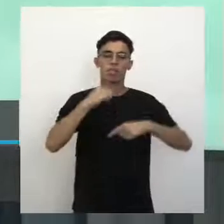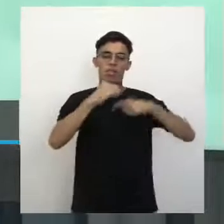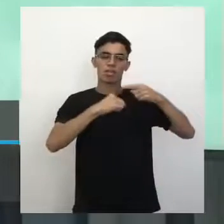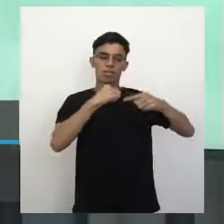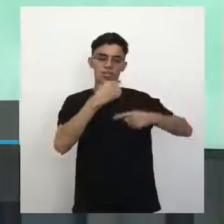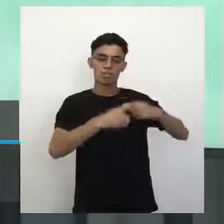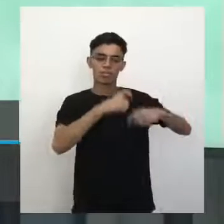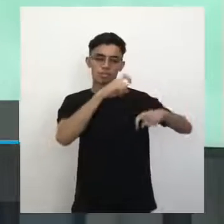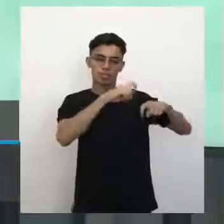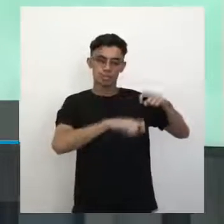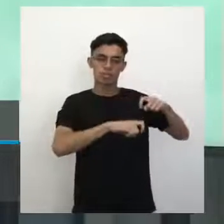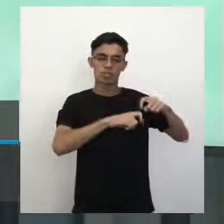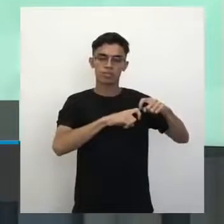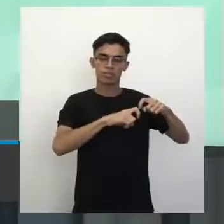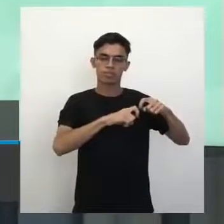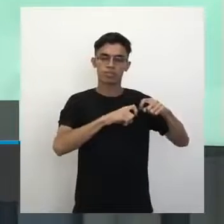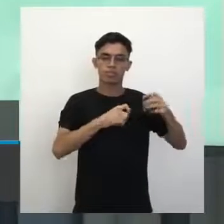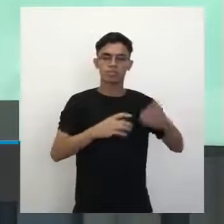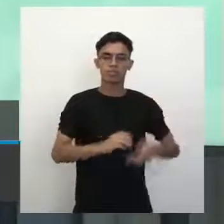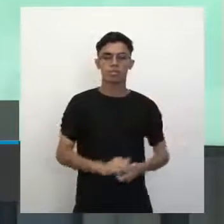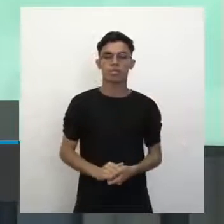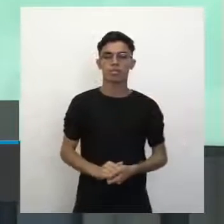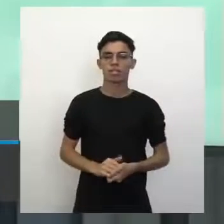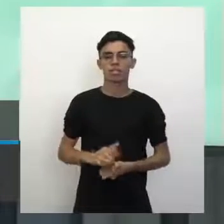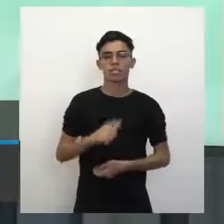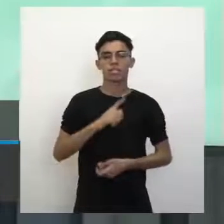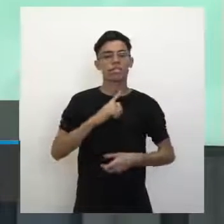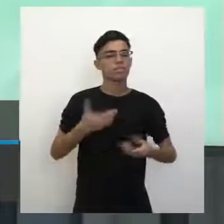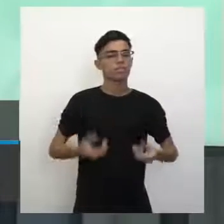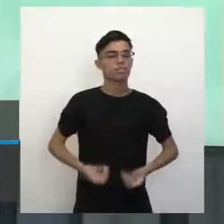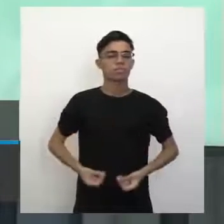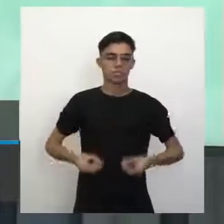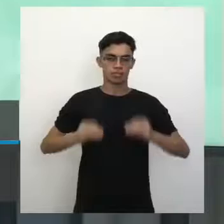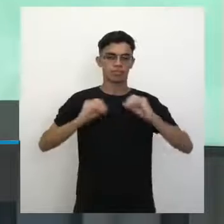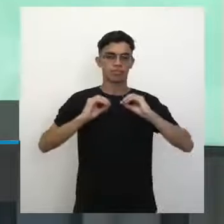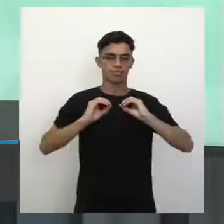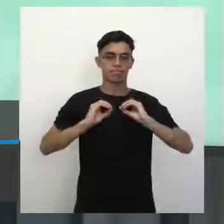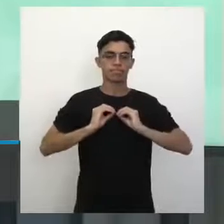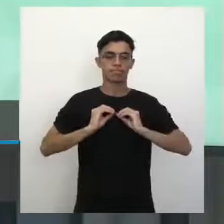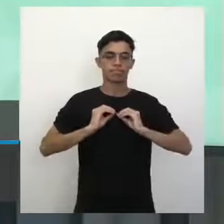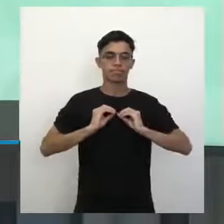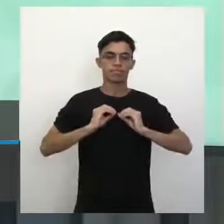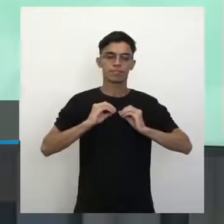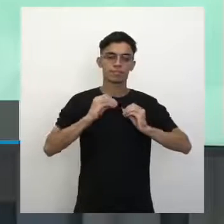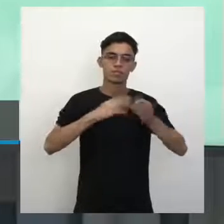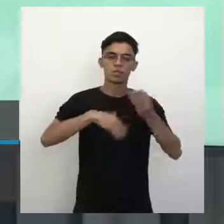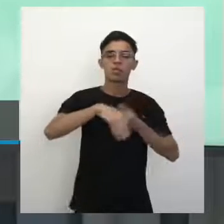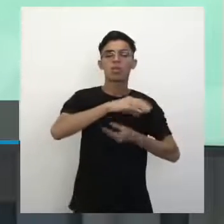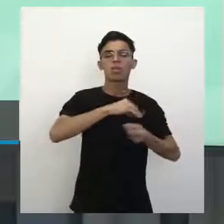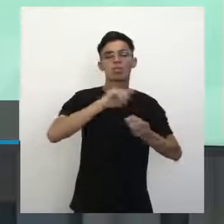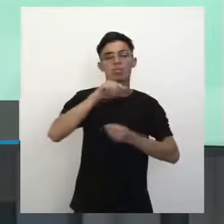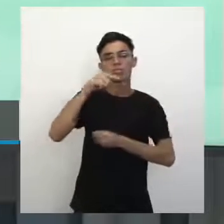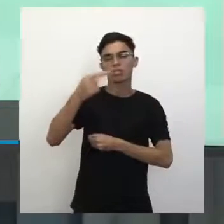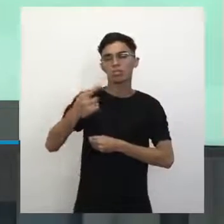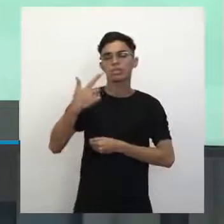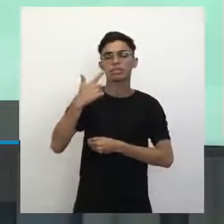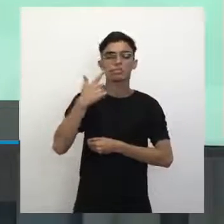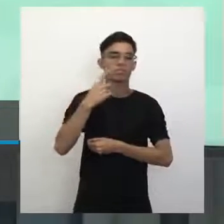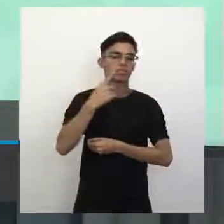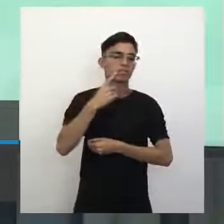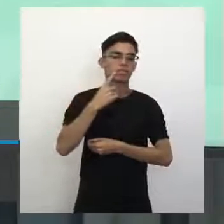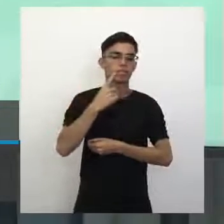é sexuada, normalmente vai envolver gameta, né? E aí, depois pode ser que a gente discuta